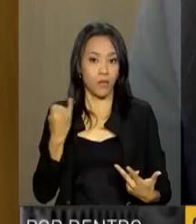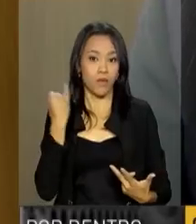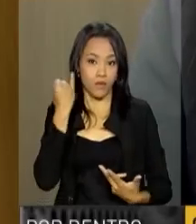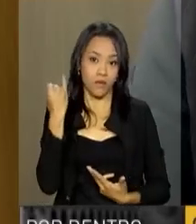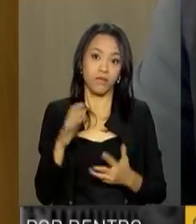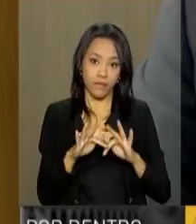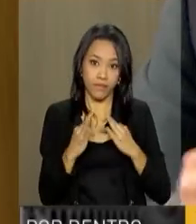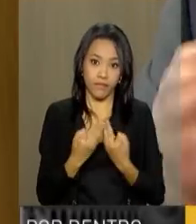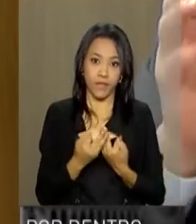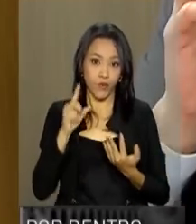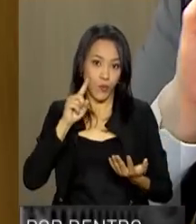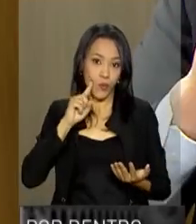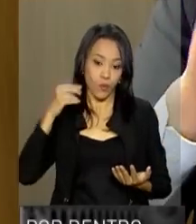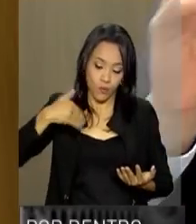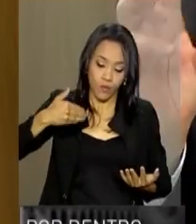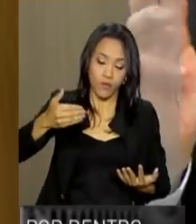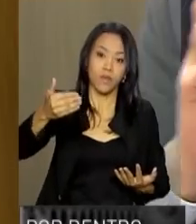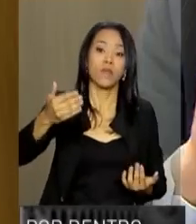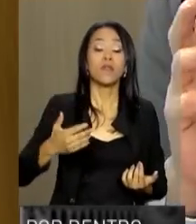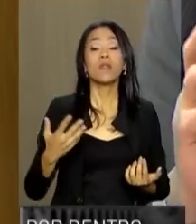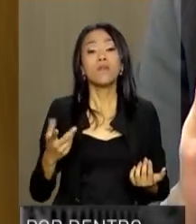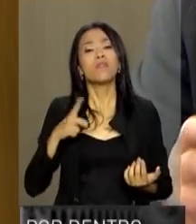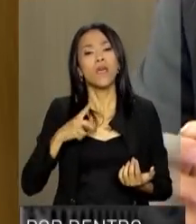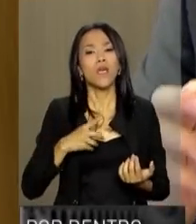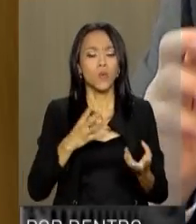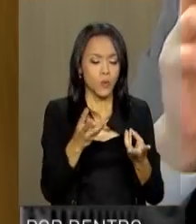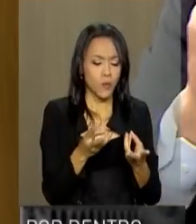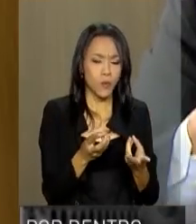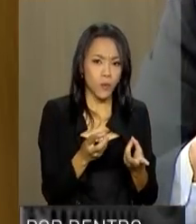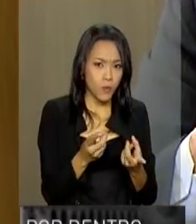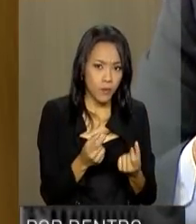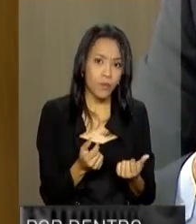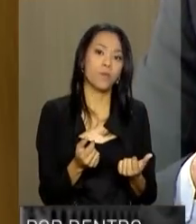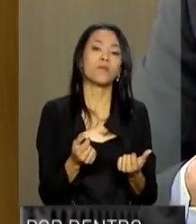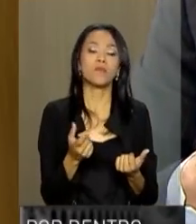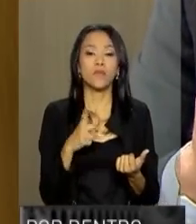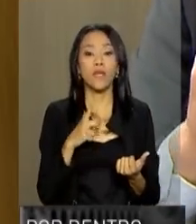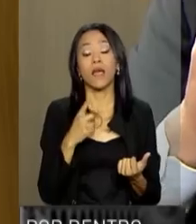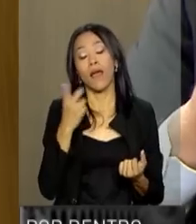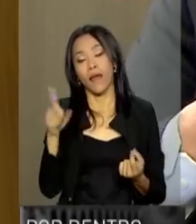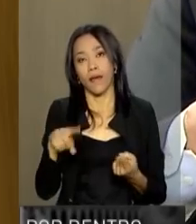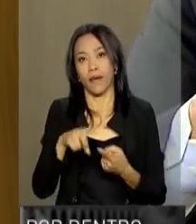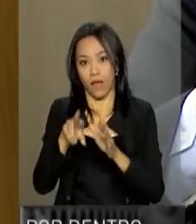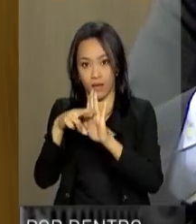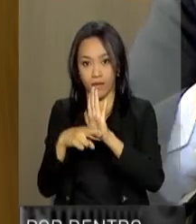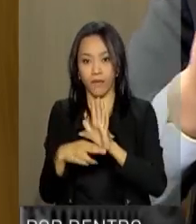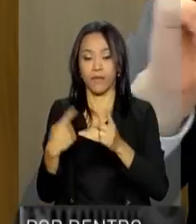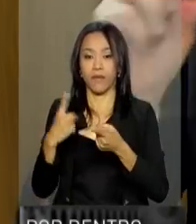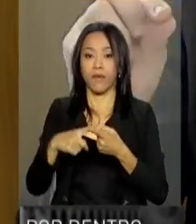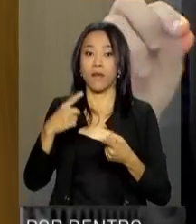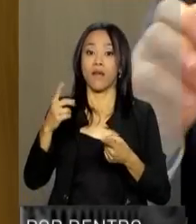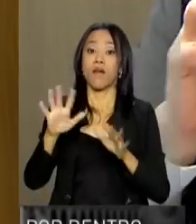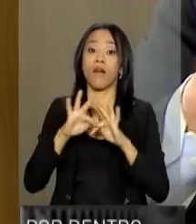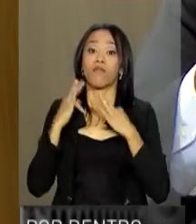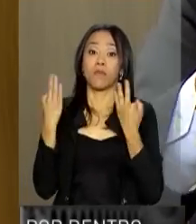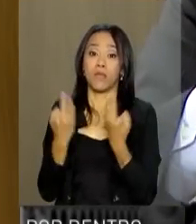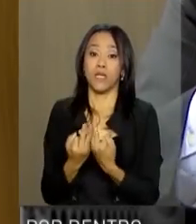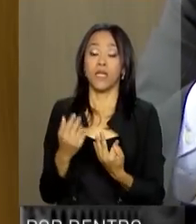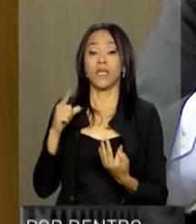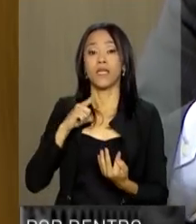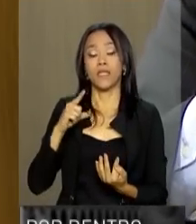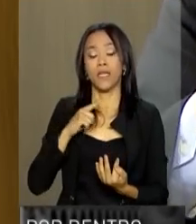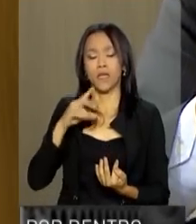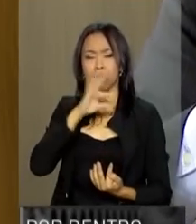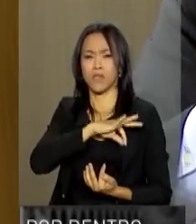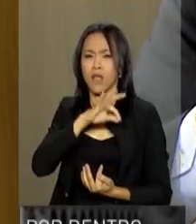dia né então é tem um cálculo que se faz são famílias que tenham é por pessoa uma renda em